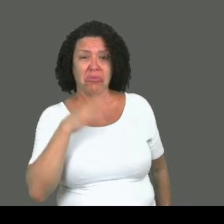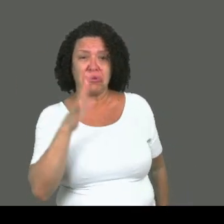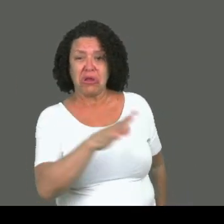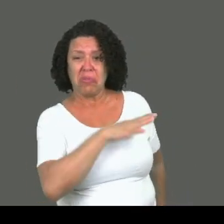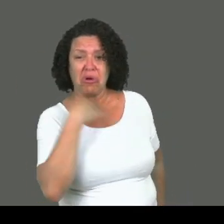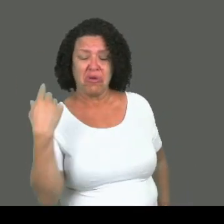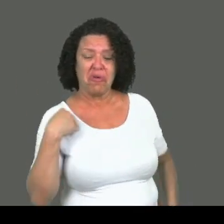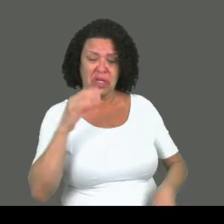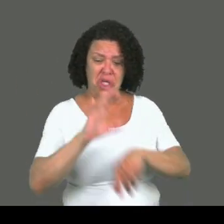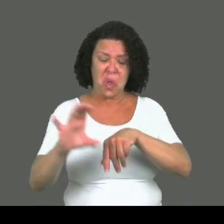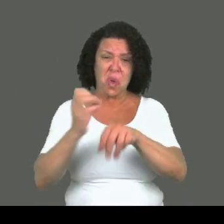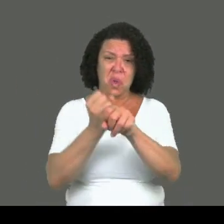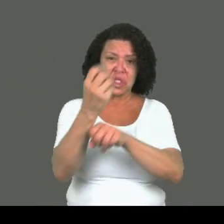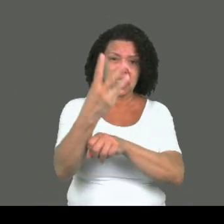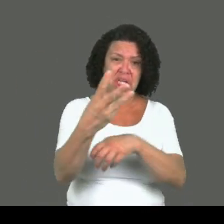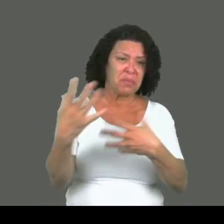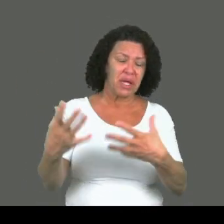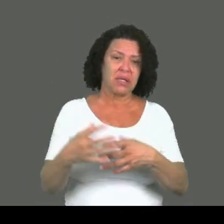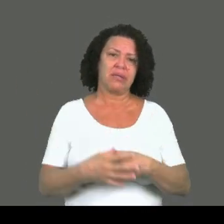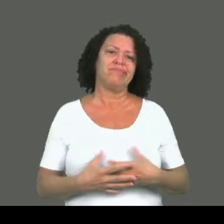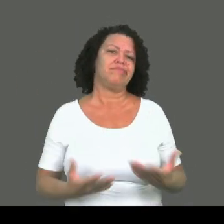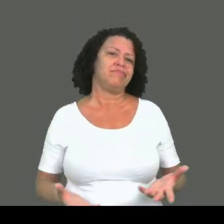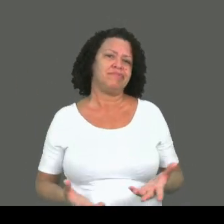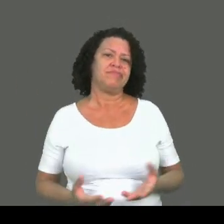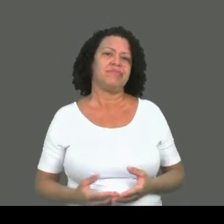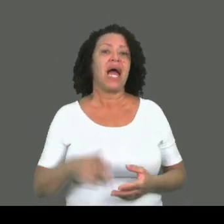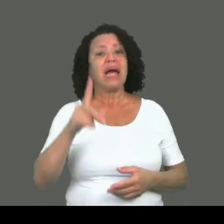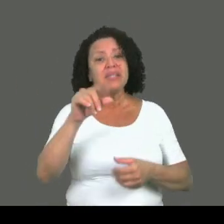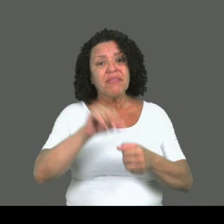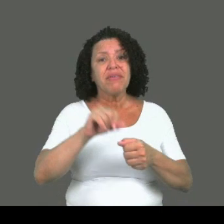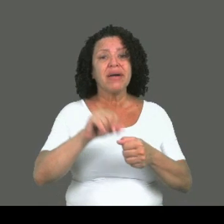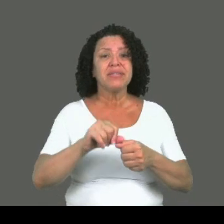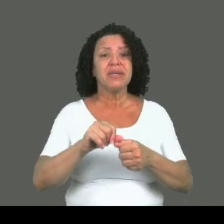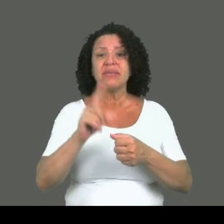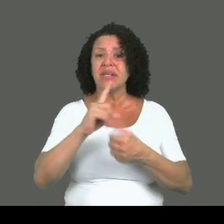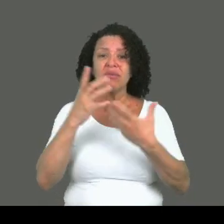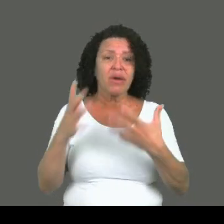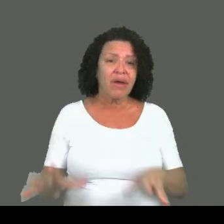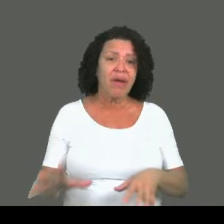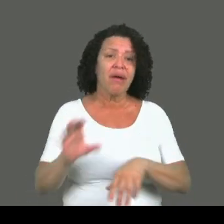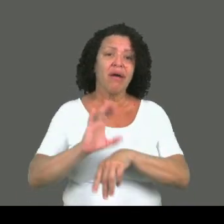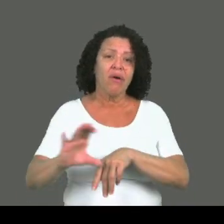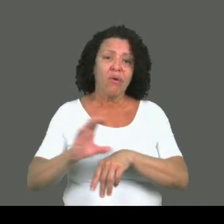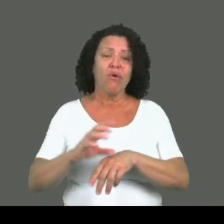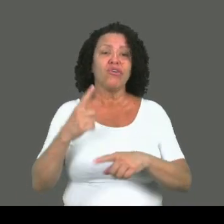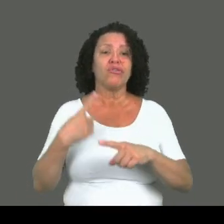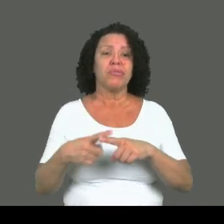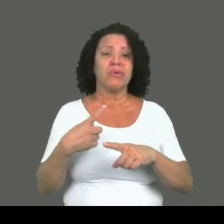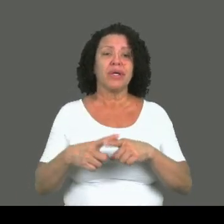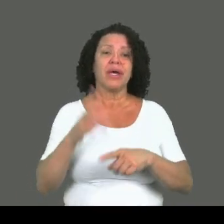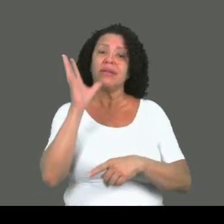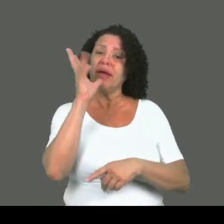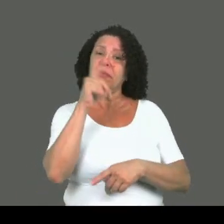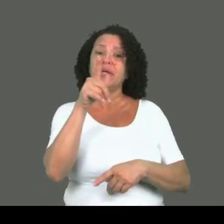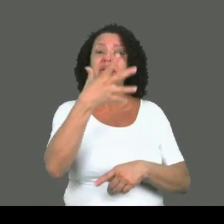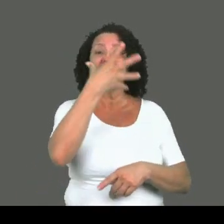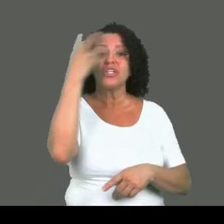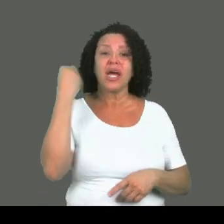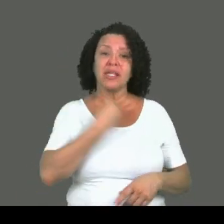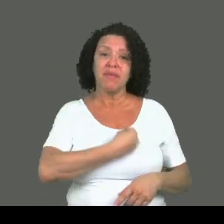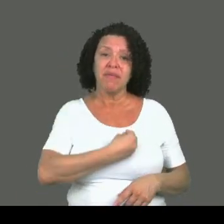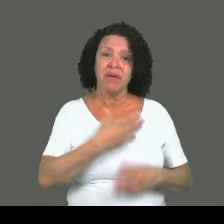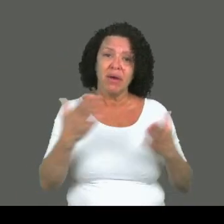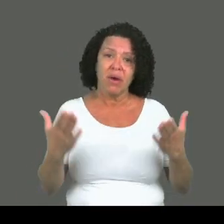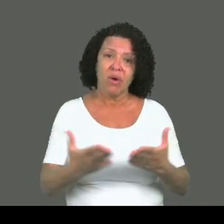Ansiedade. E a gente deixa de fazer o curso porque acha que demora muito tempo. E a gente esquece que a gente tem que viver o